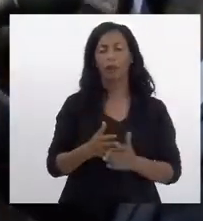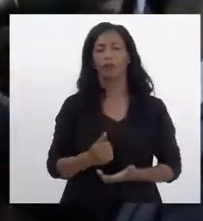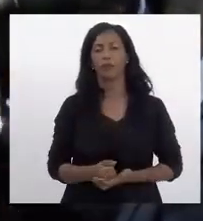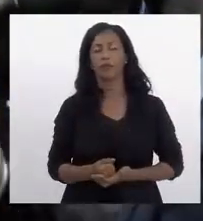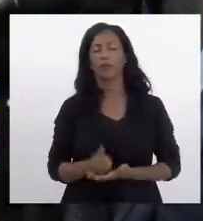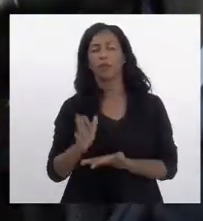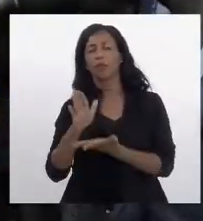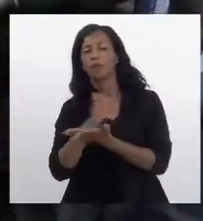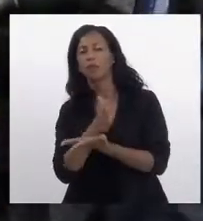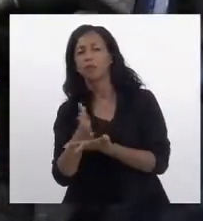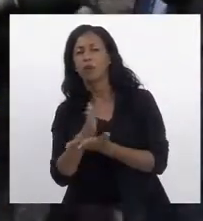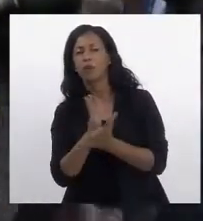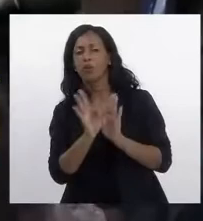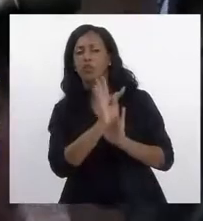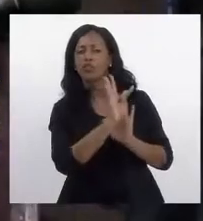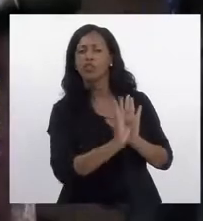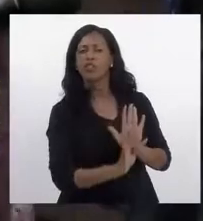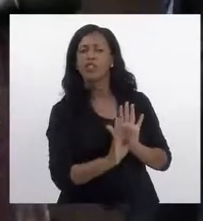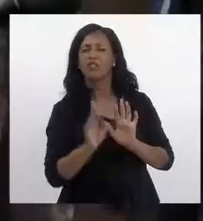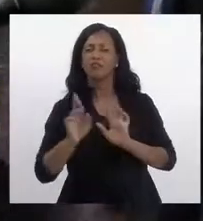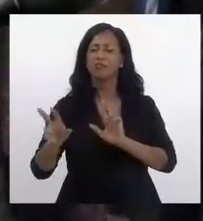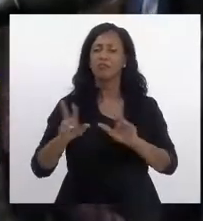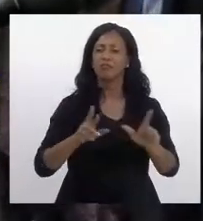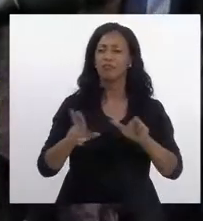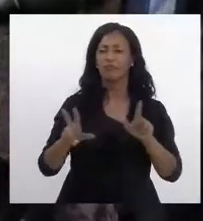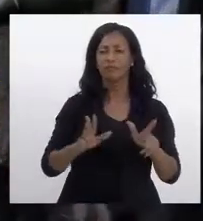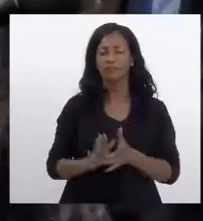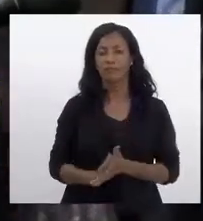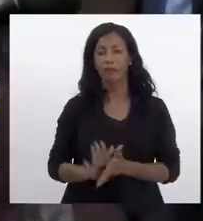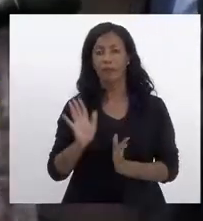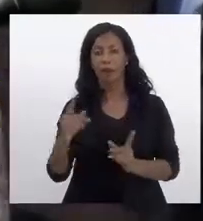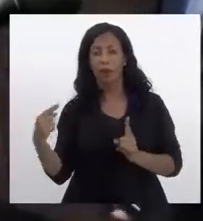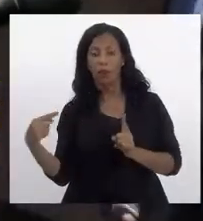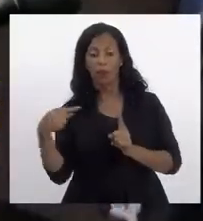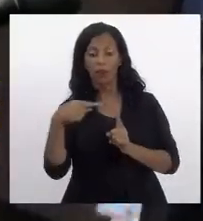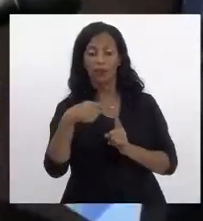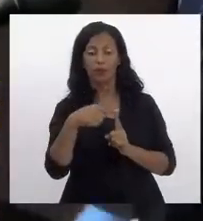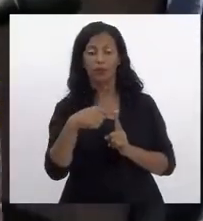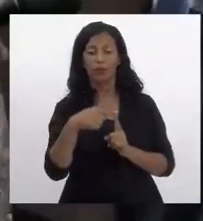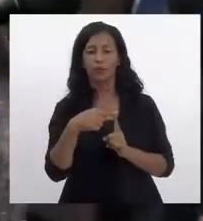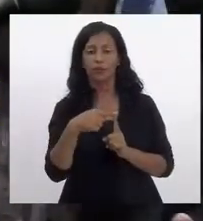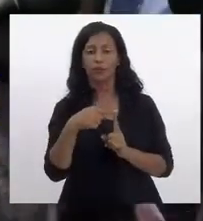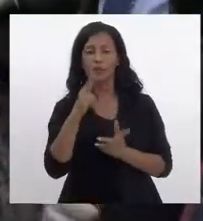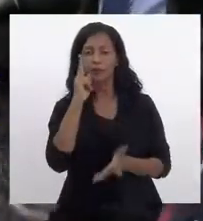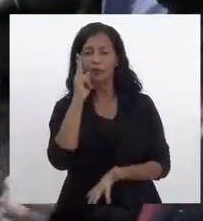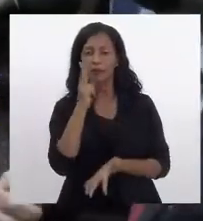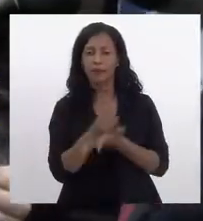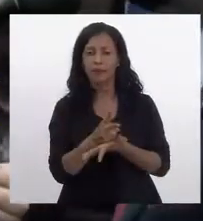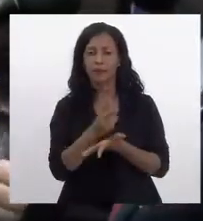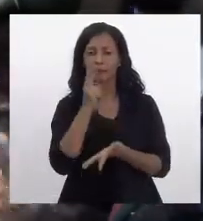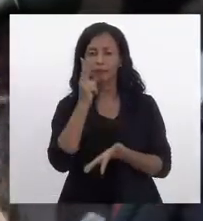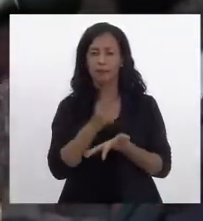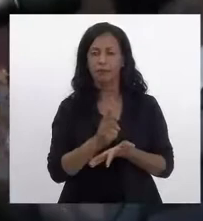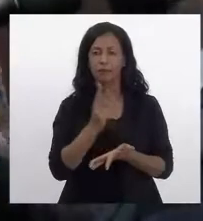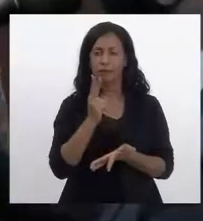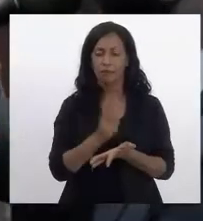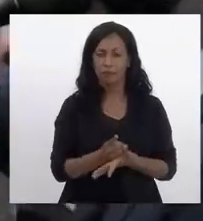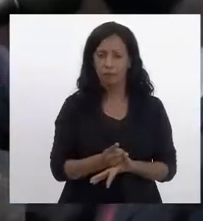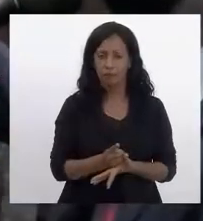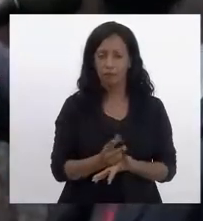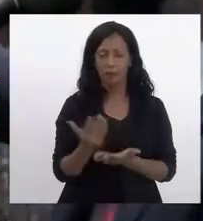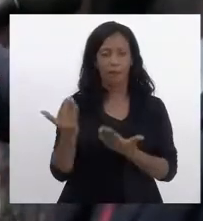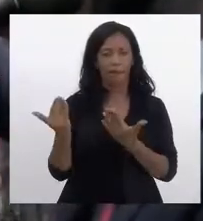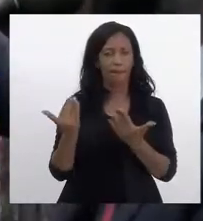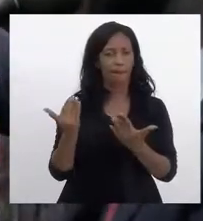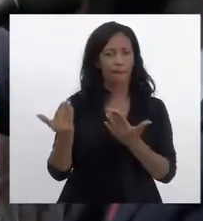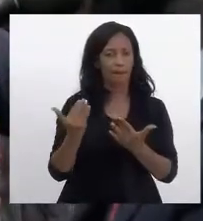com algumas redações diferentes, mas com o objetivo sempre o mesmo: